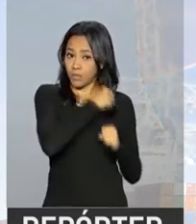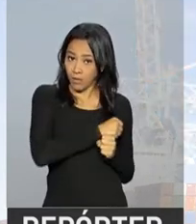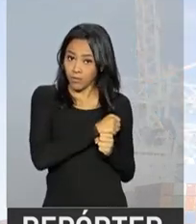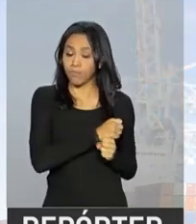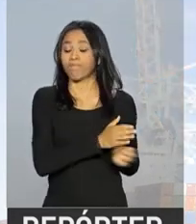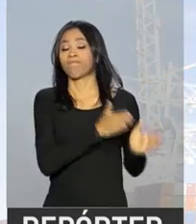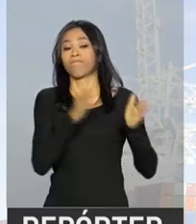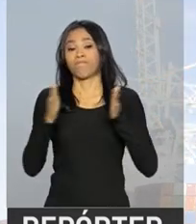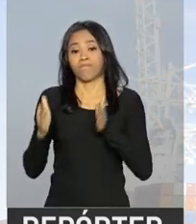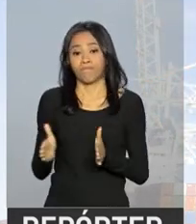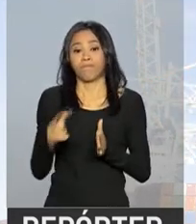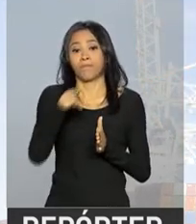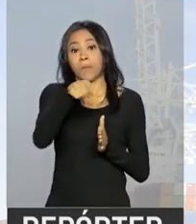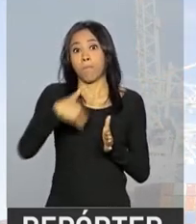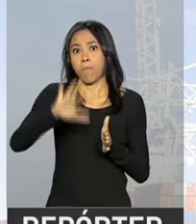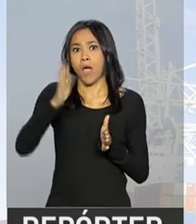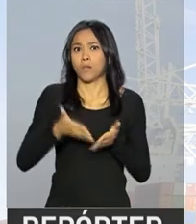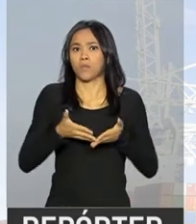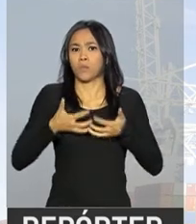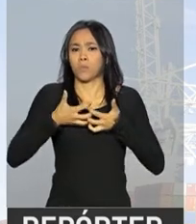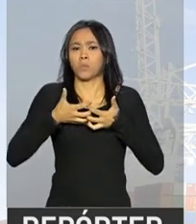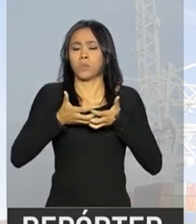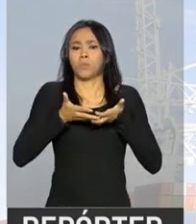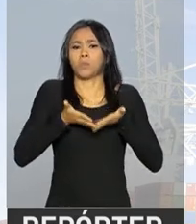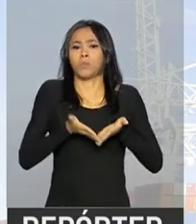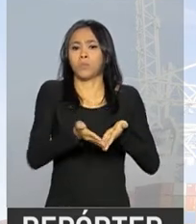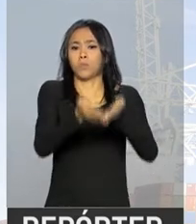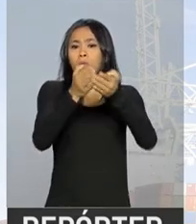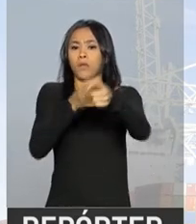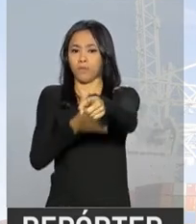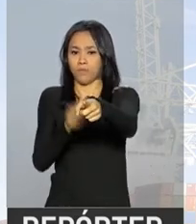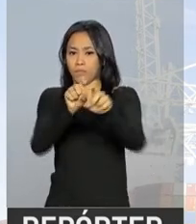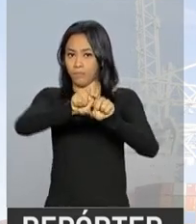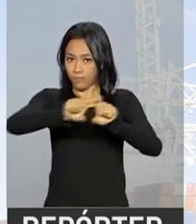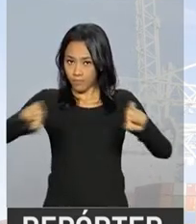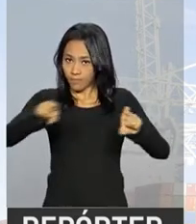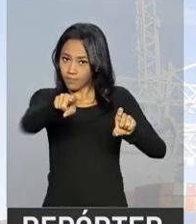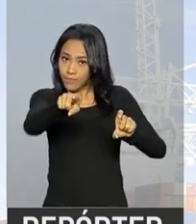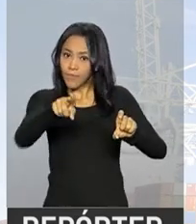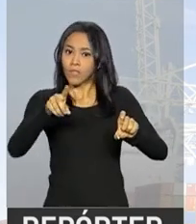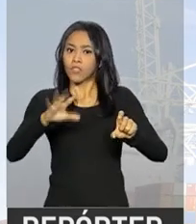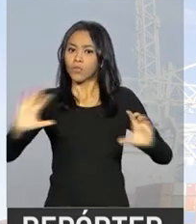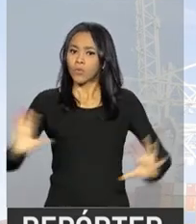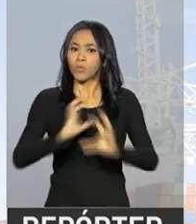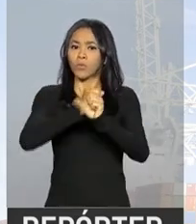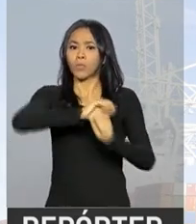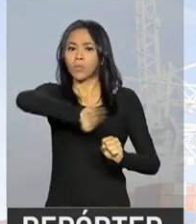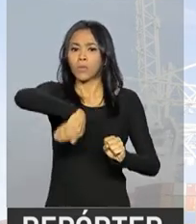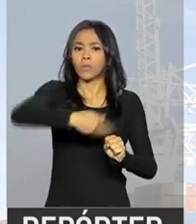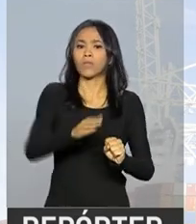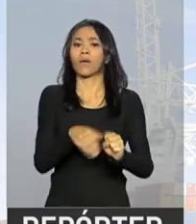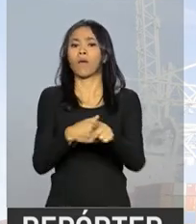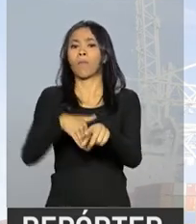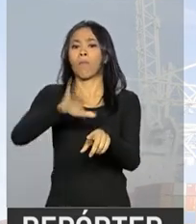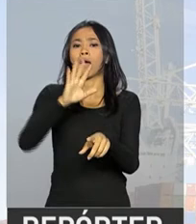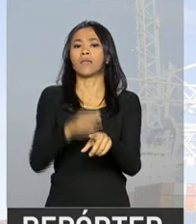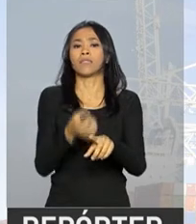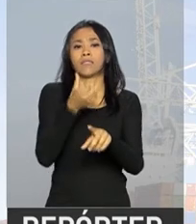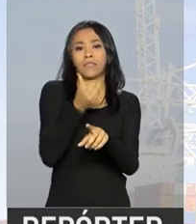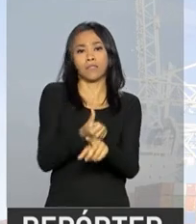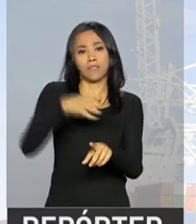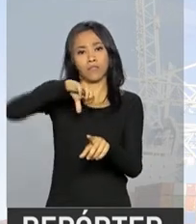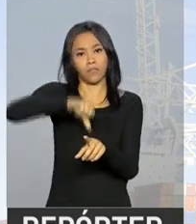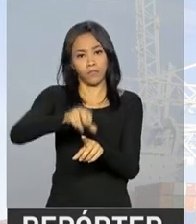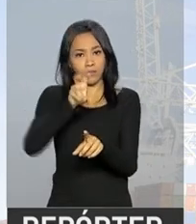carga que apresentou maior destaque foi o granel sólido movimentando um total de mais de seiscentos e noventa